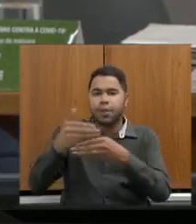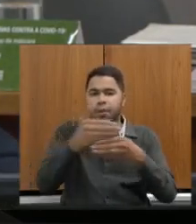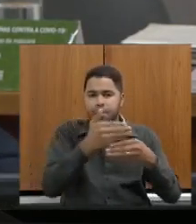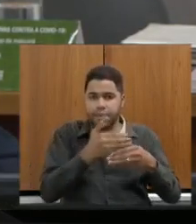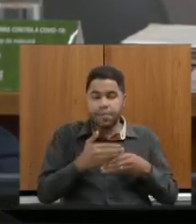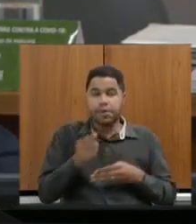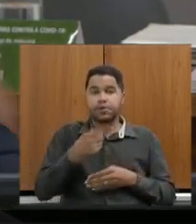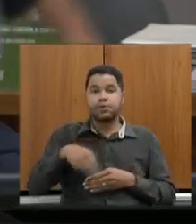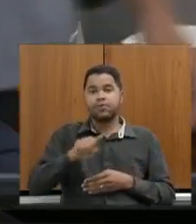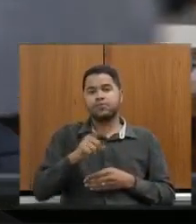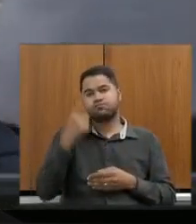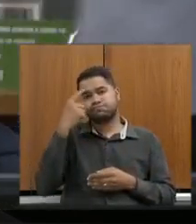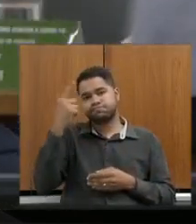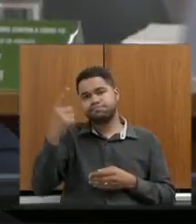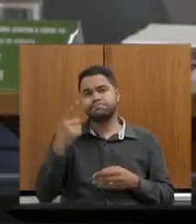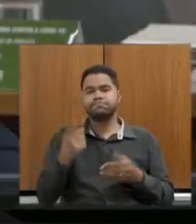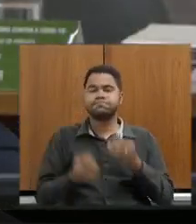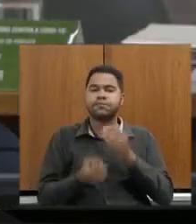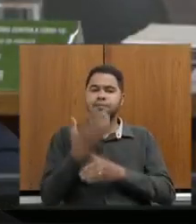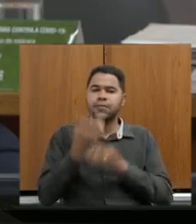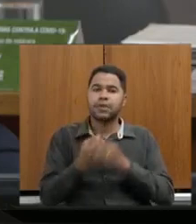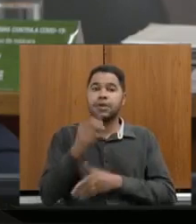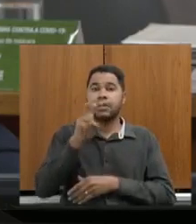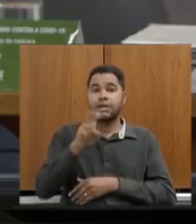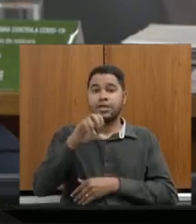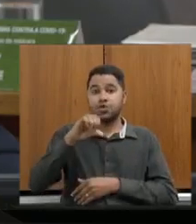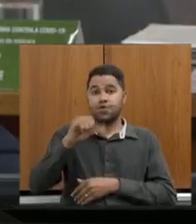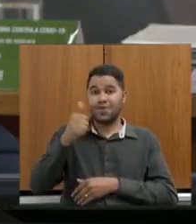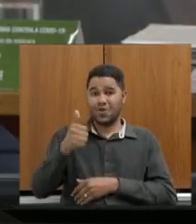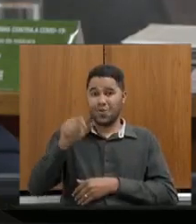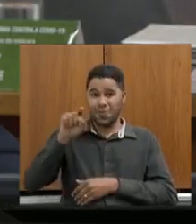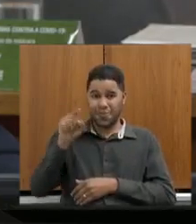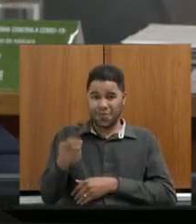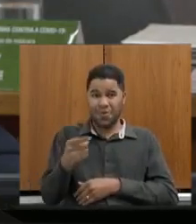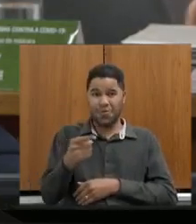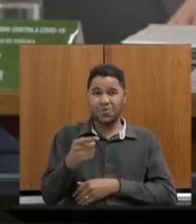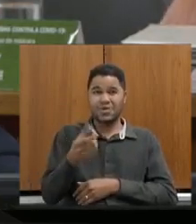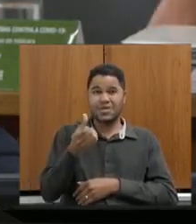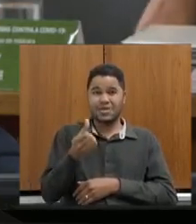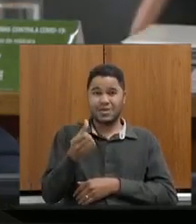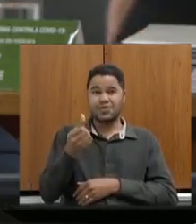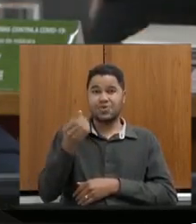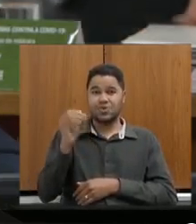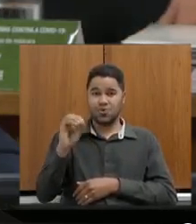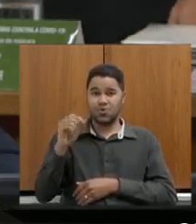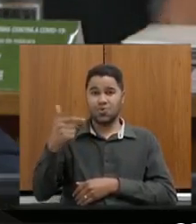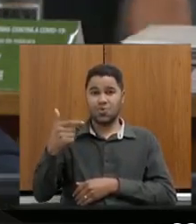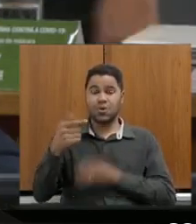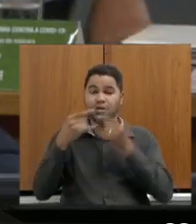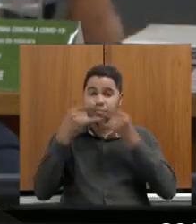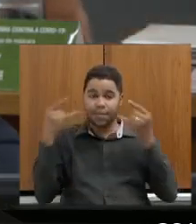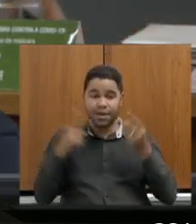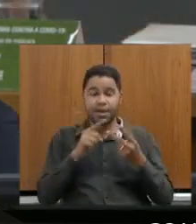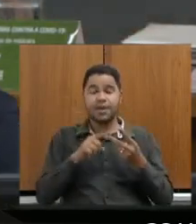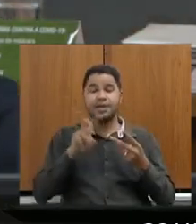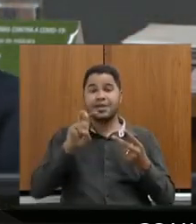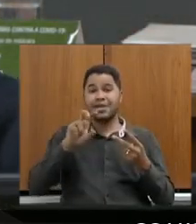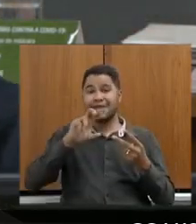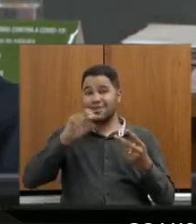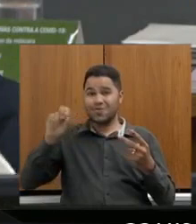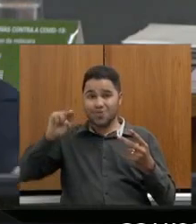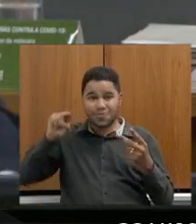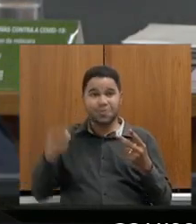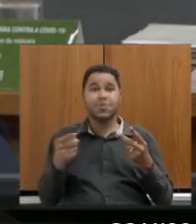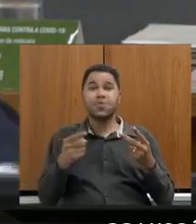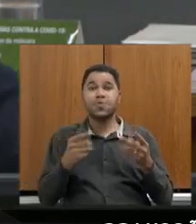só para você ter uma ideia foram produzidas 15 91 1600 e duas máscaras em 2022 e 500 e 2.000 doadas